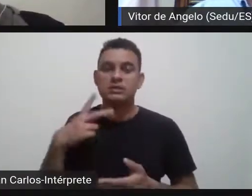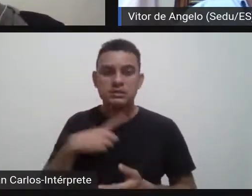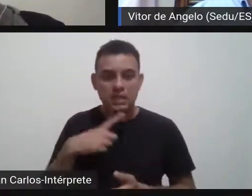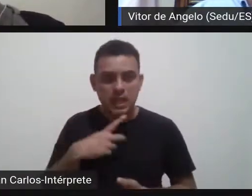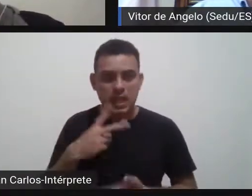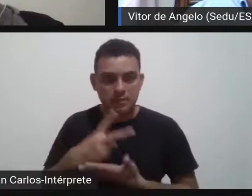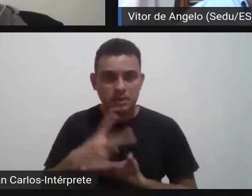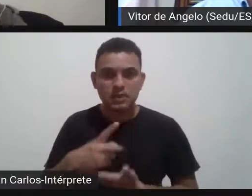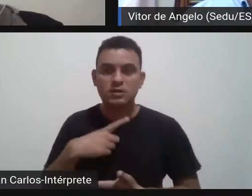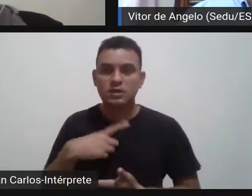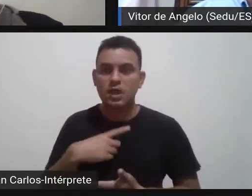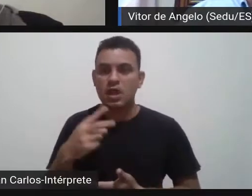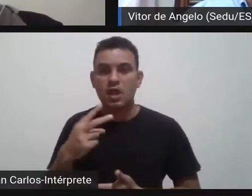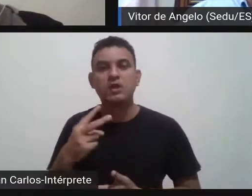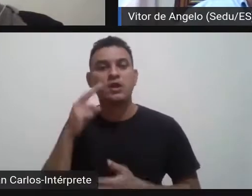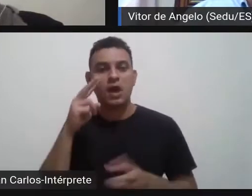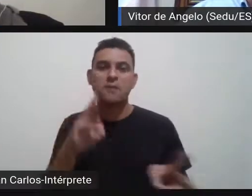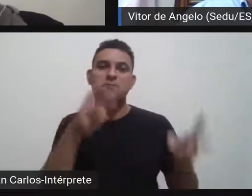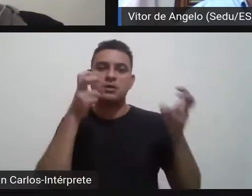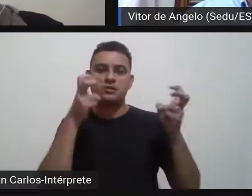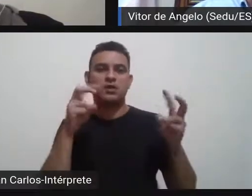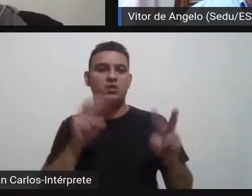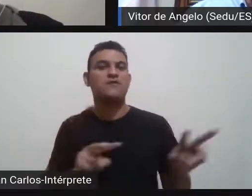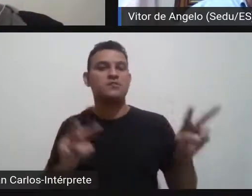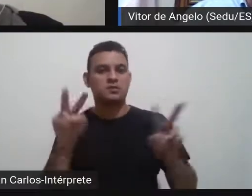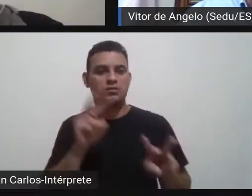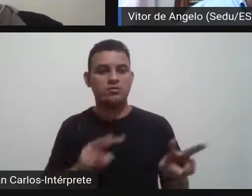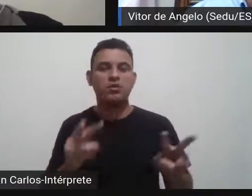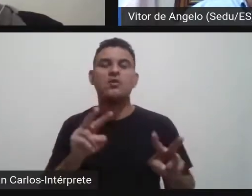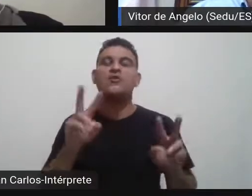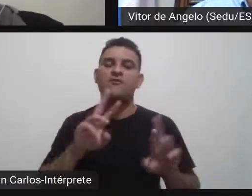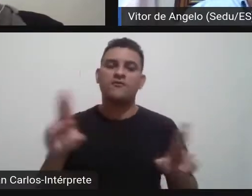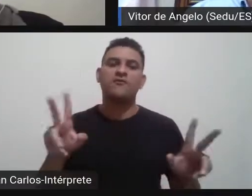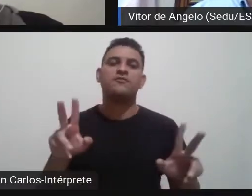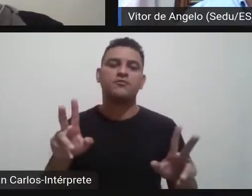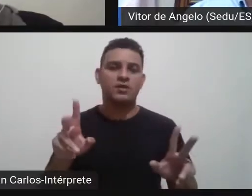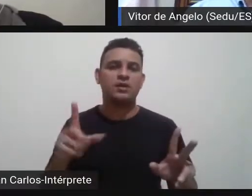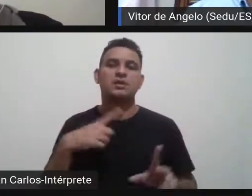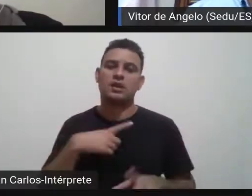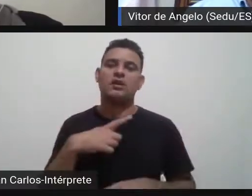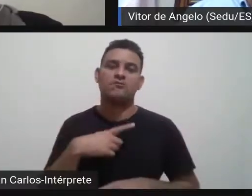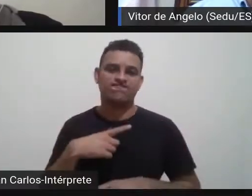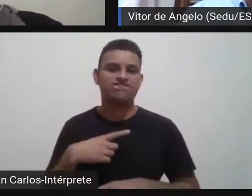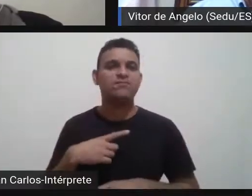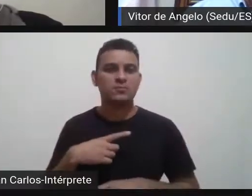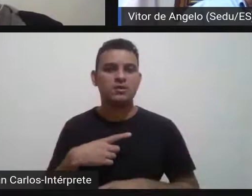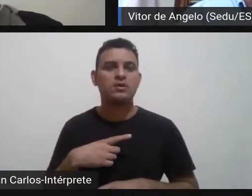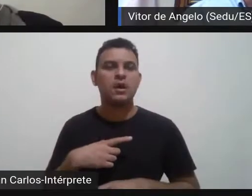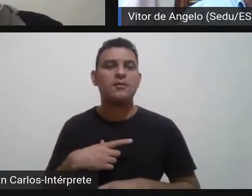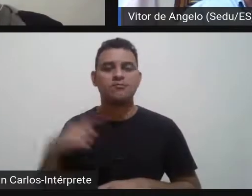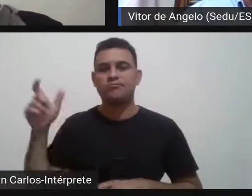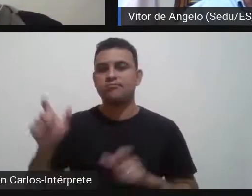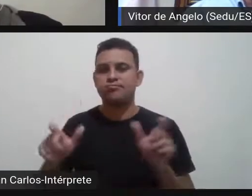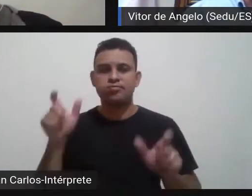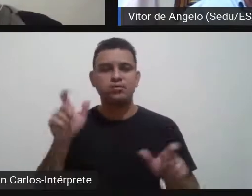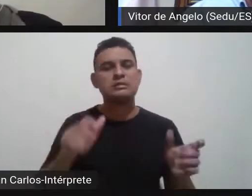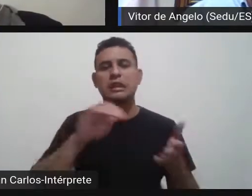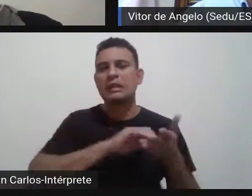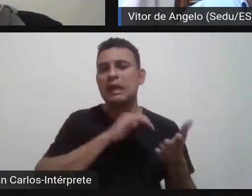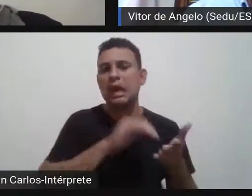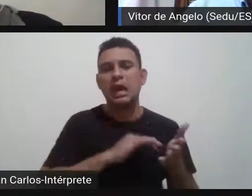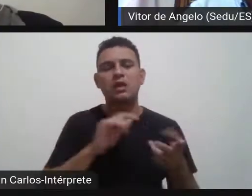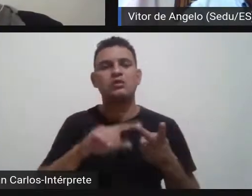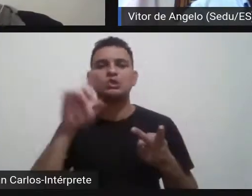nós vamos fazer uma grande diferença, né? Nós vamos fazer uma grande diferença nas posições que a gente ocupa, como secretário,